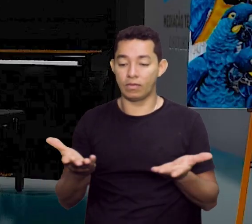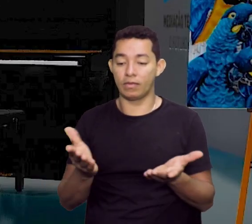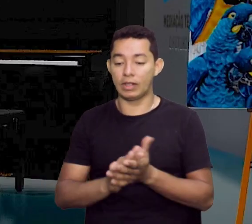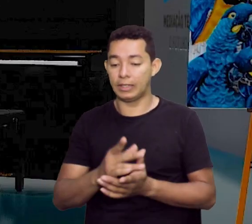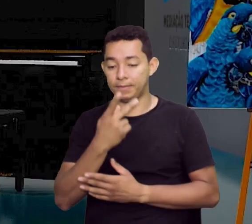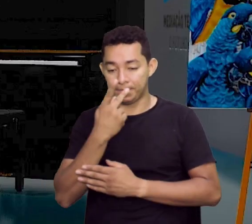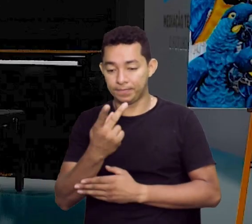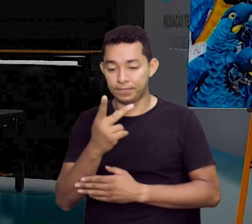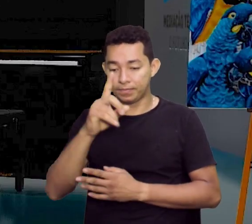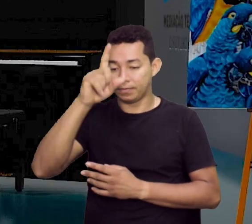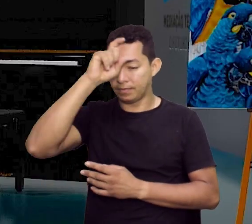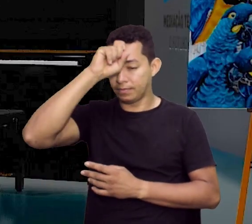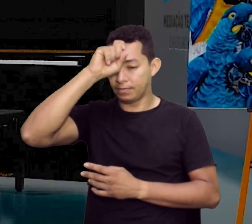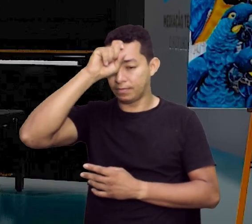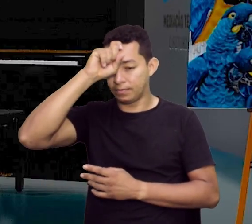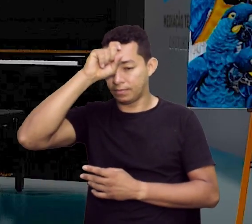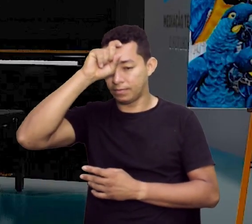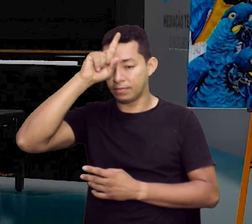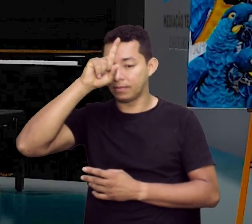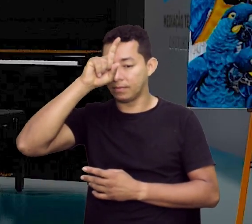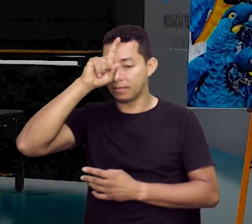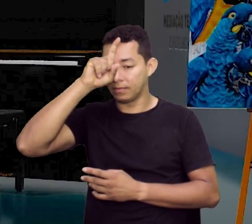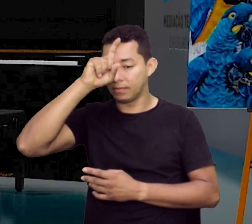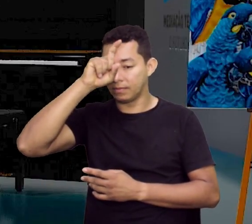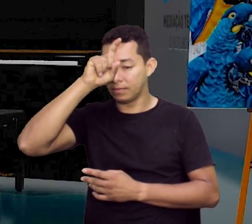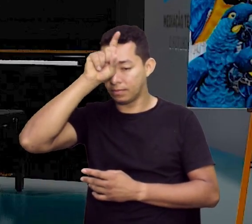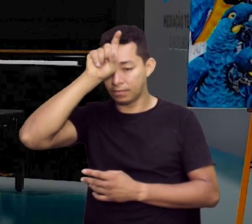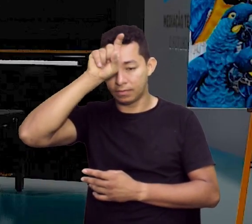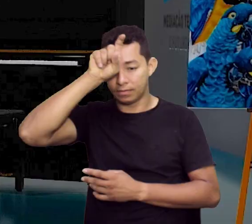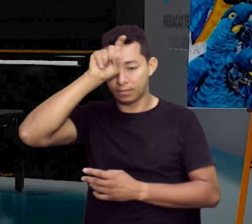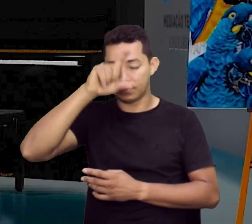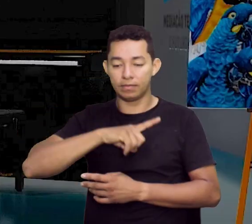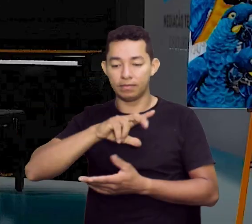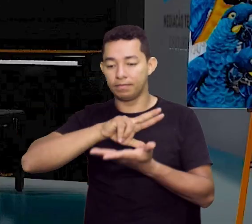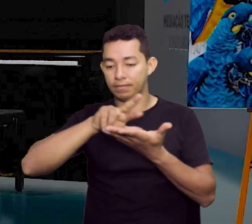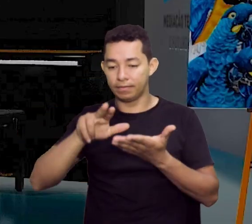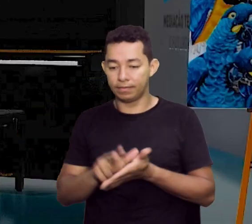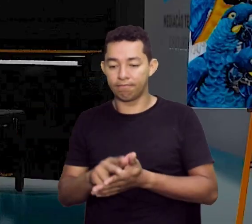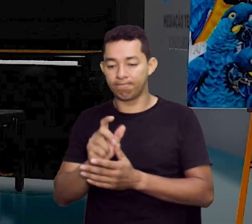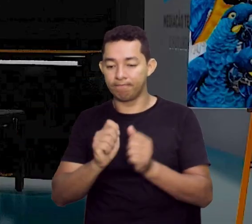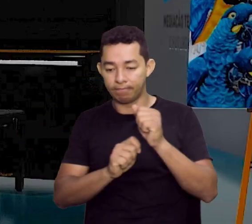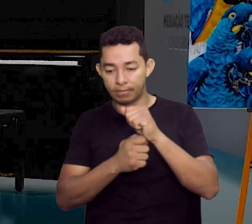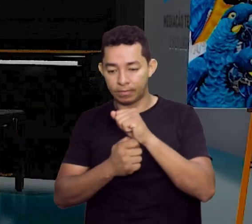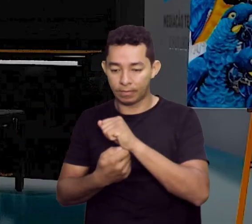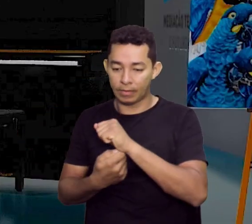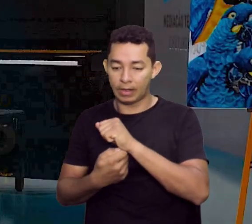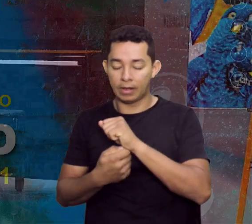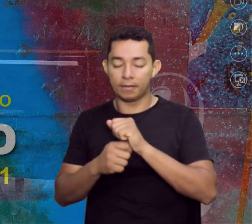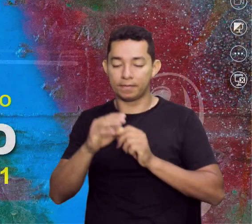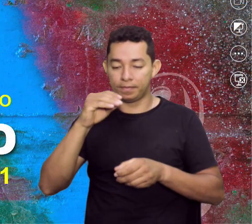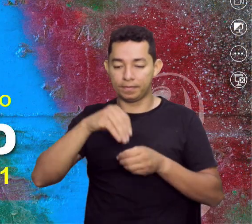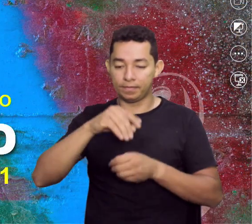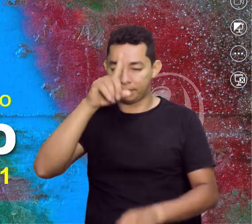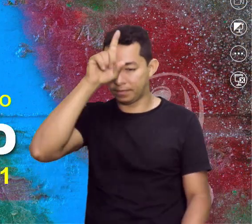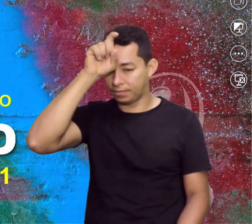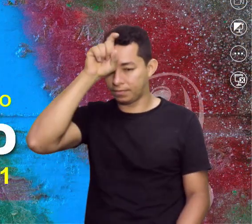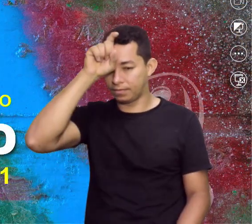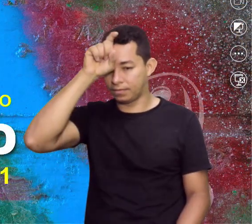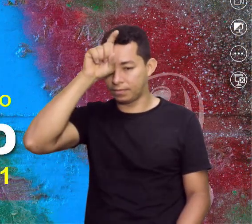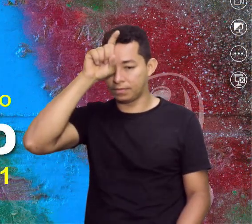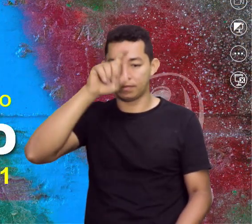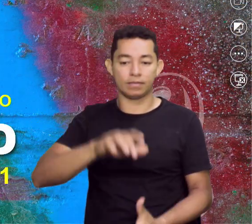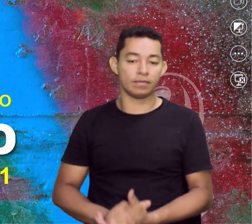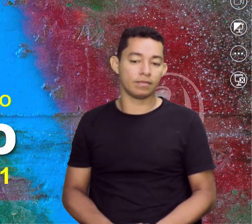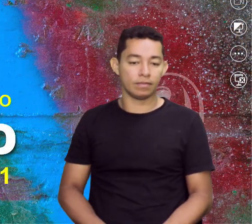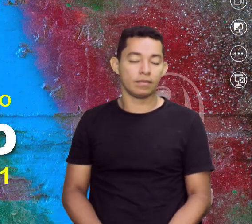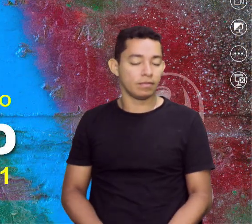Egito, né? Tem muita coisa, tem muito mistério para a gente ver sobre o Egito. E vamos lá, porque a coisa hoje